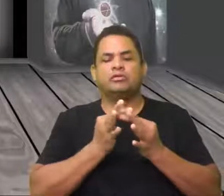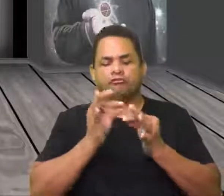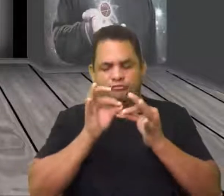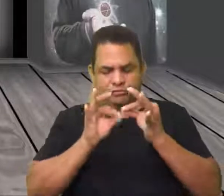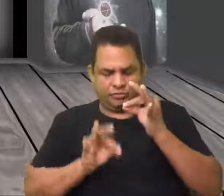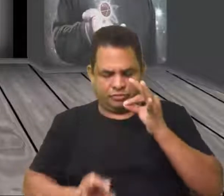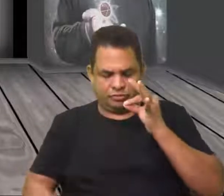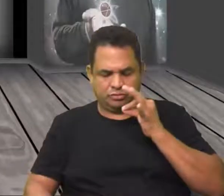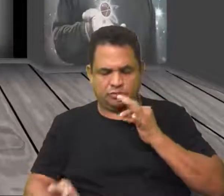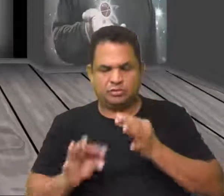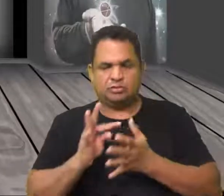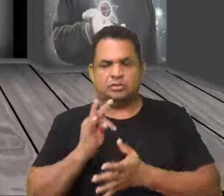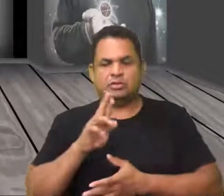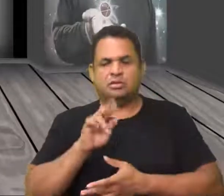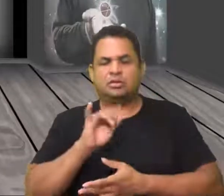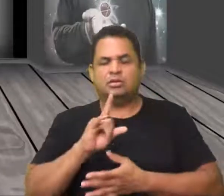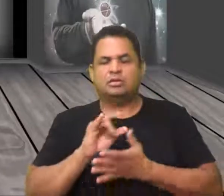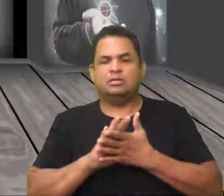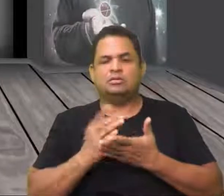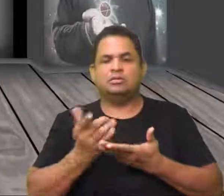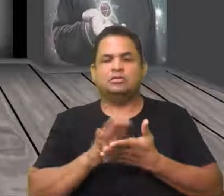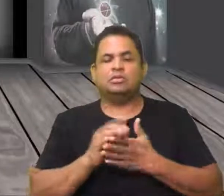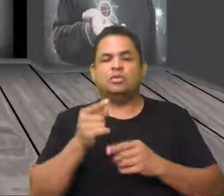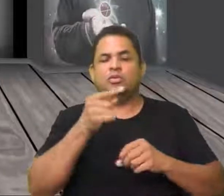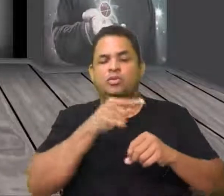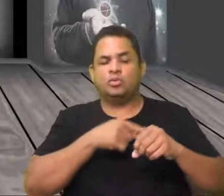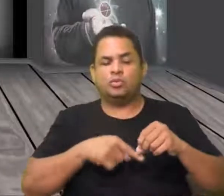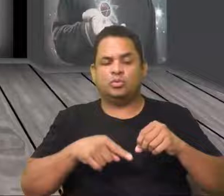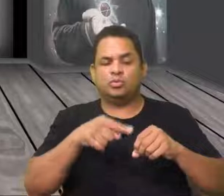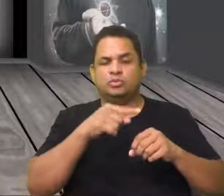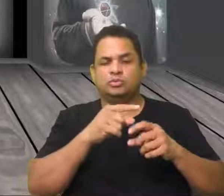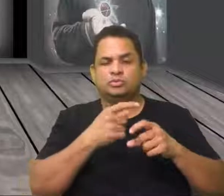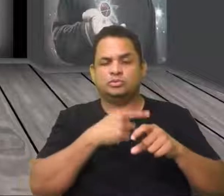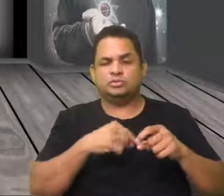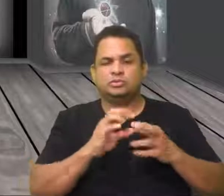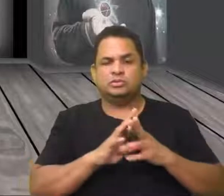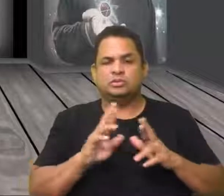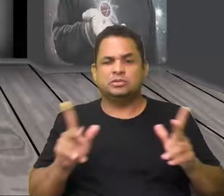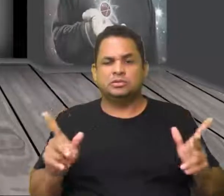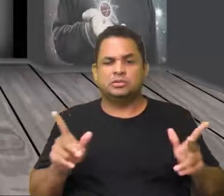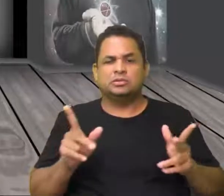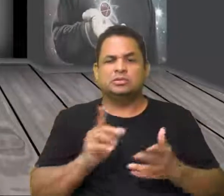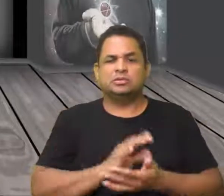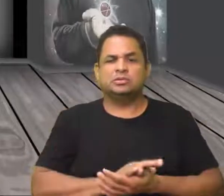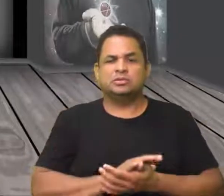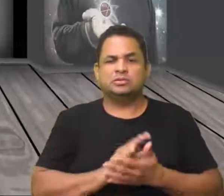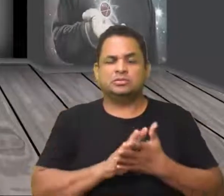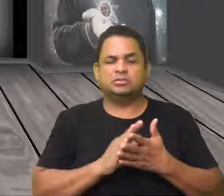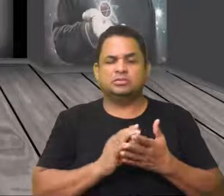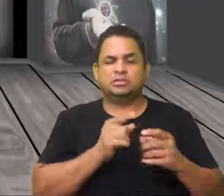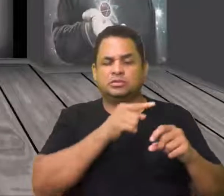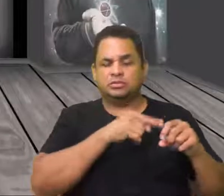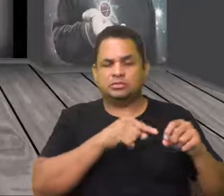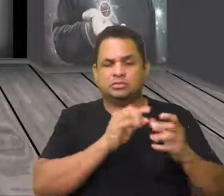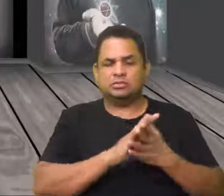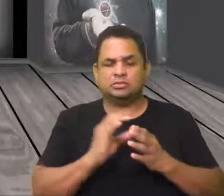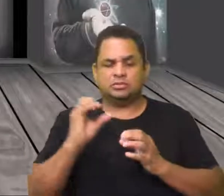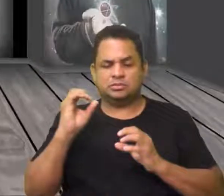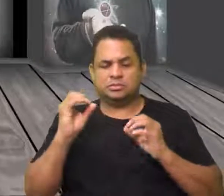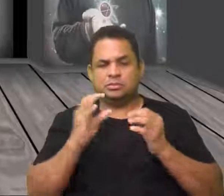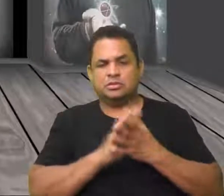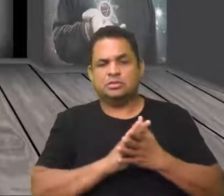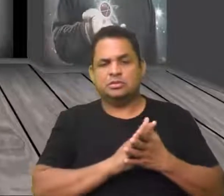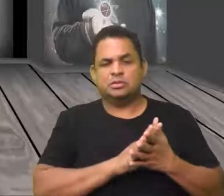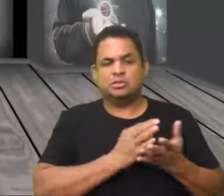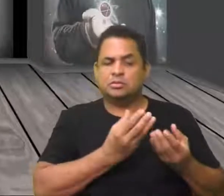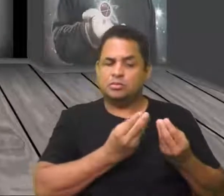você colocar outra esfera para que passe para diferente, aí uma esfera fica aqui o excesso,